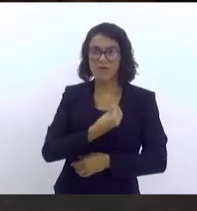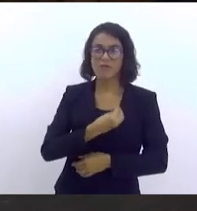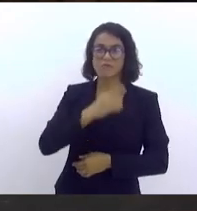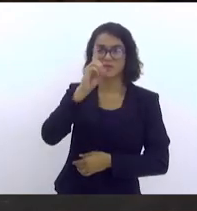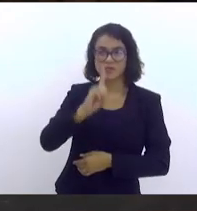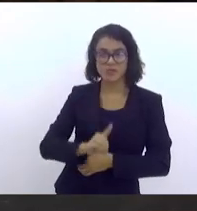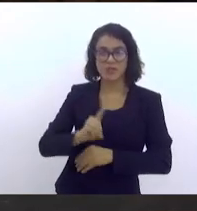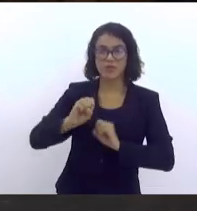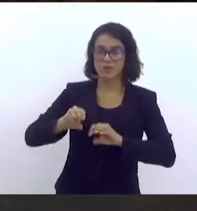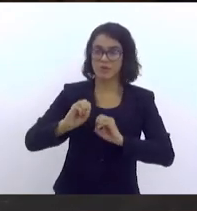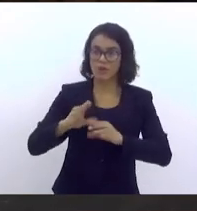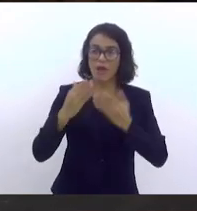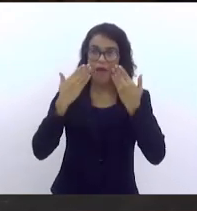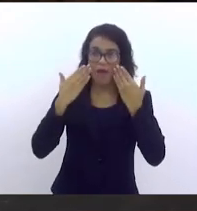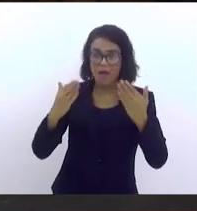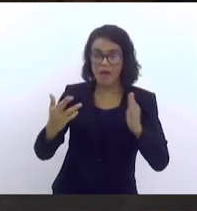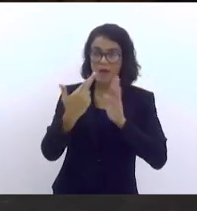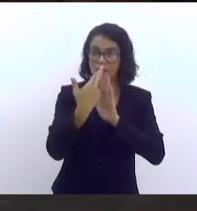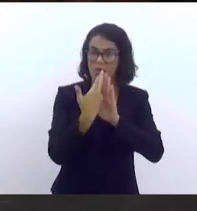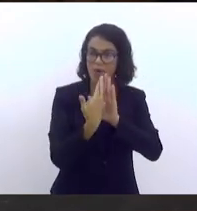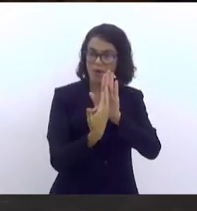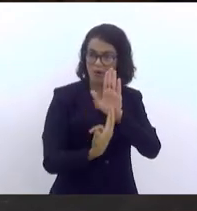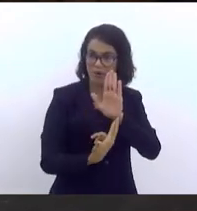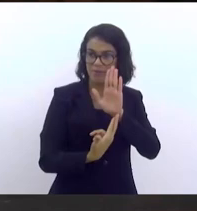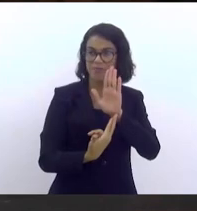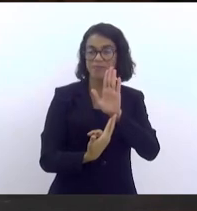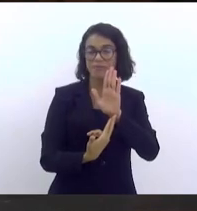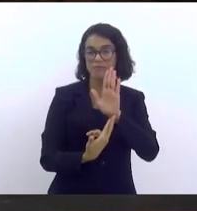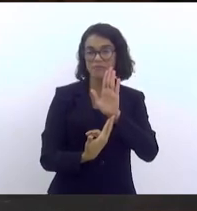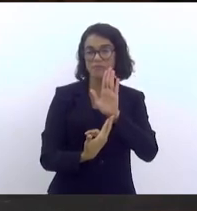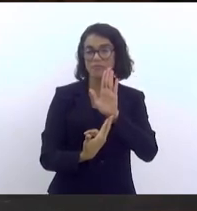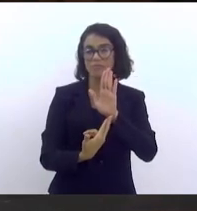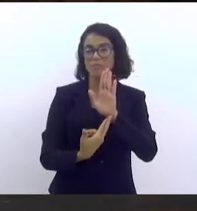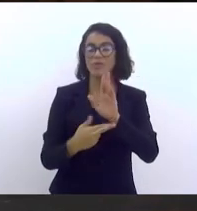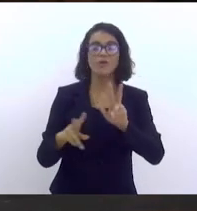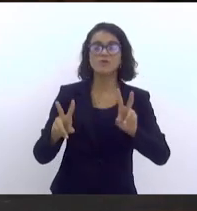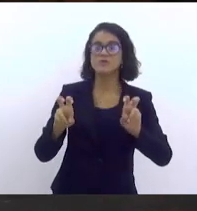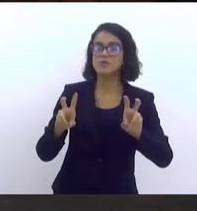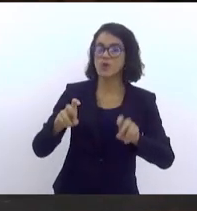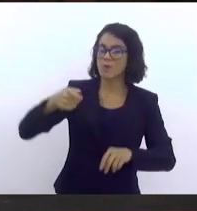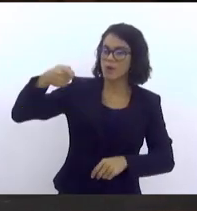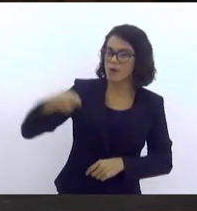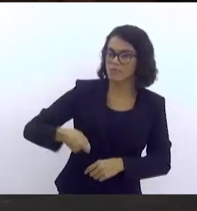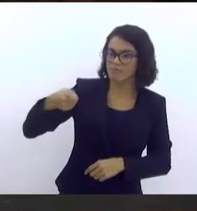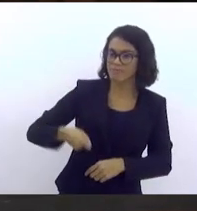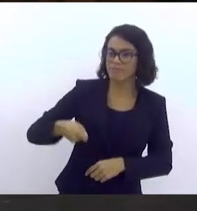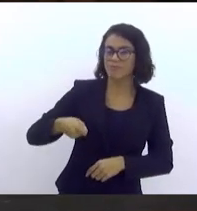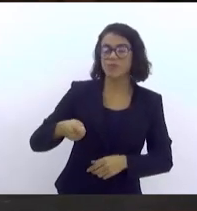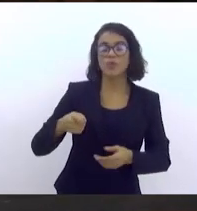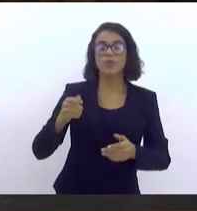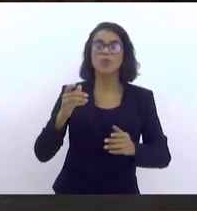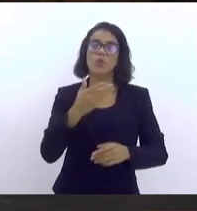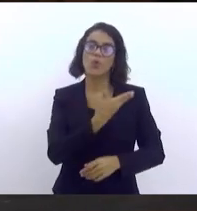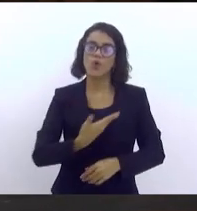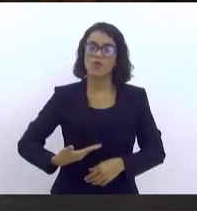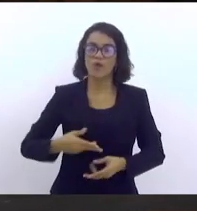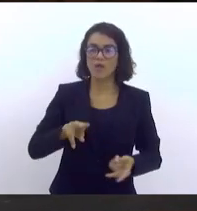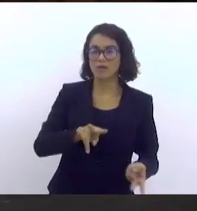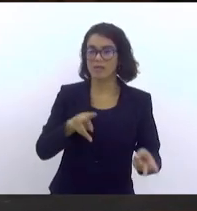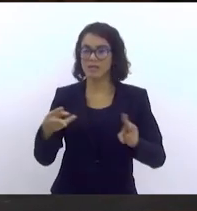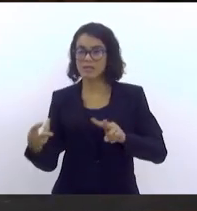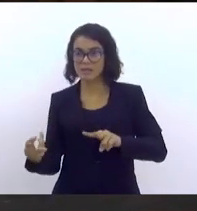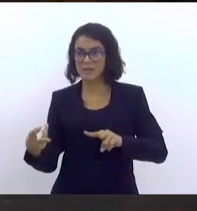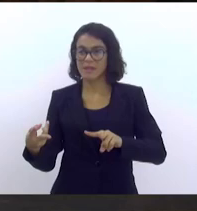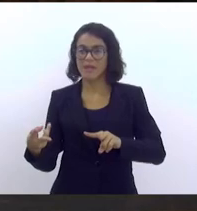educação apresentou o relatório de sobre o extremismo ao governo de transição E aí todos esses